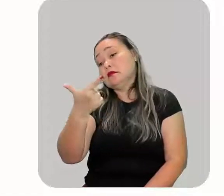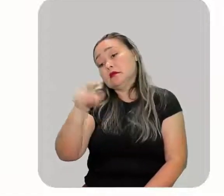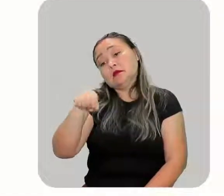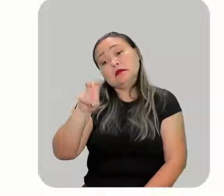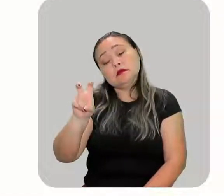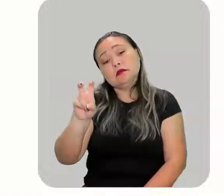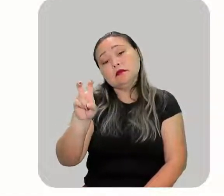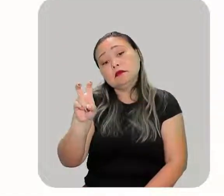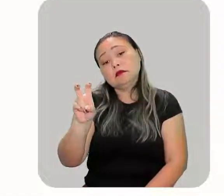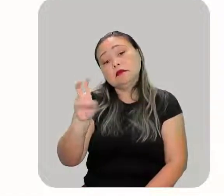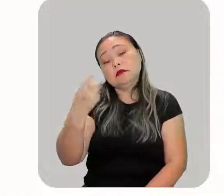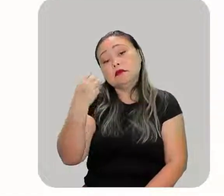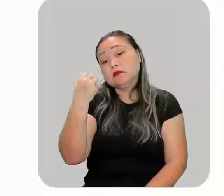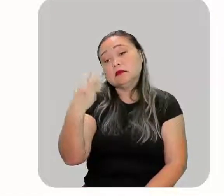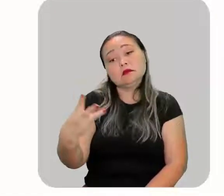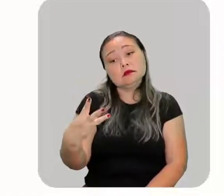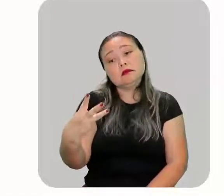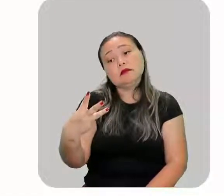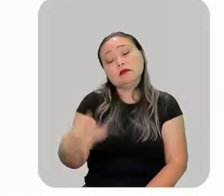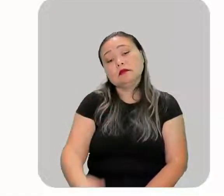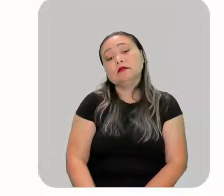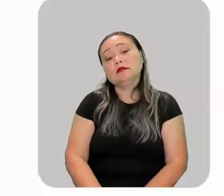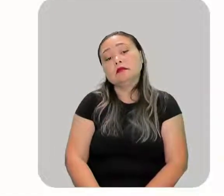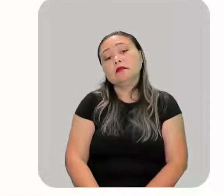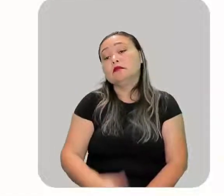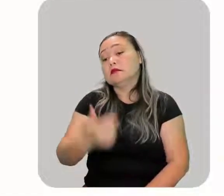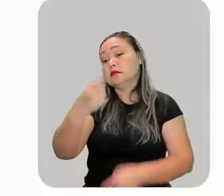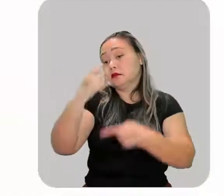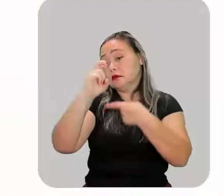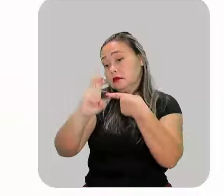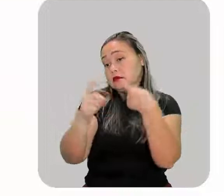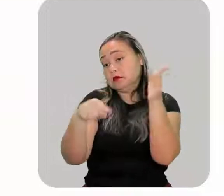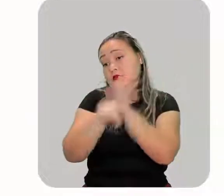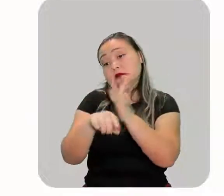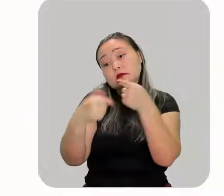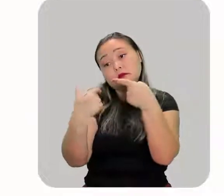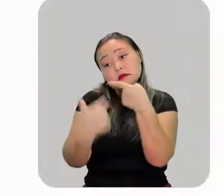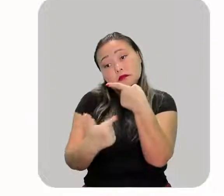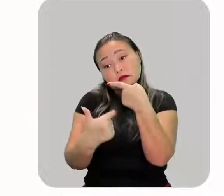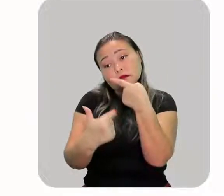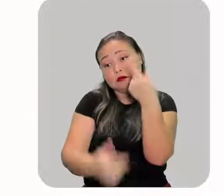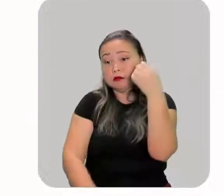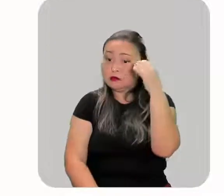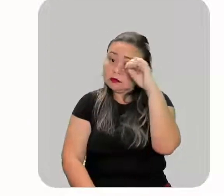2,5? 3. 5 sobre 2 negativo?